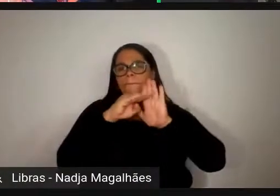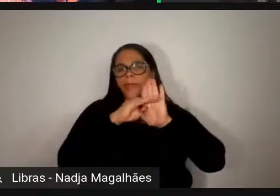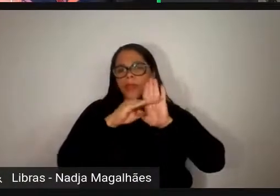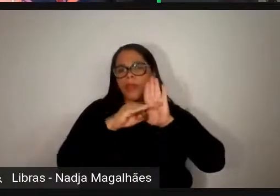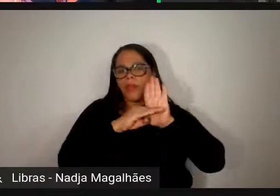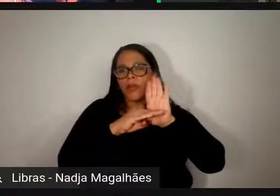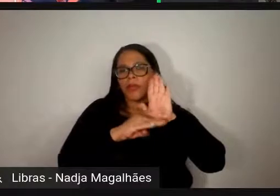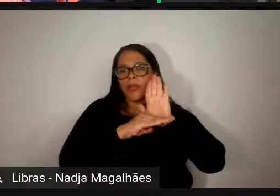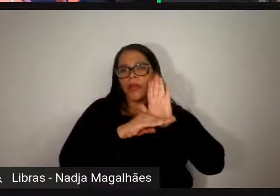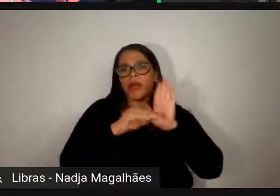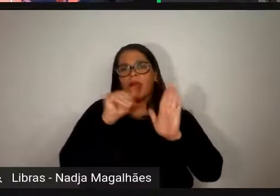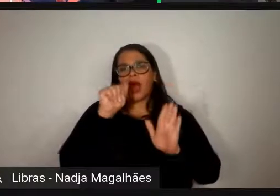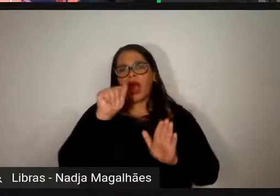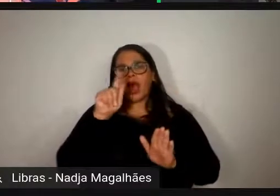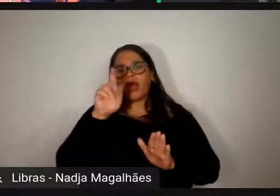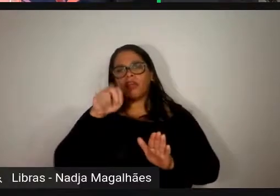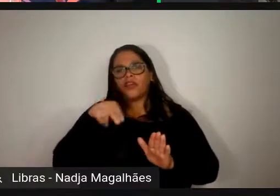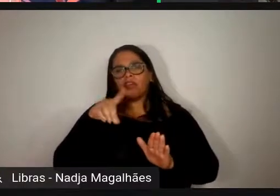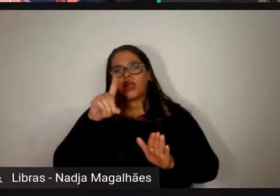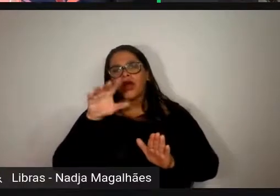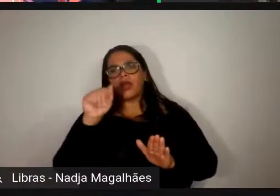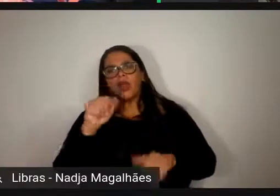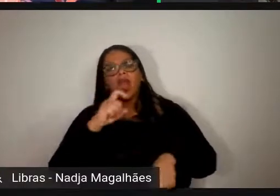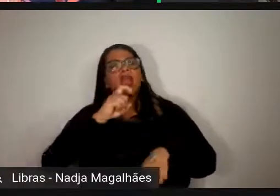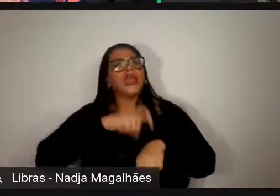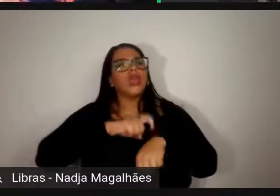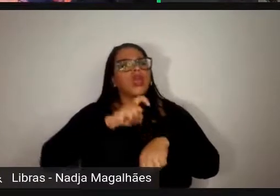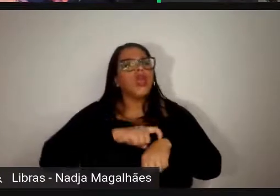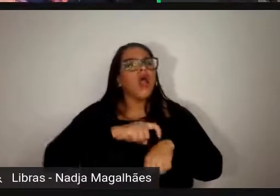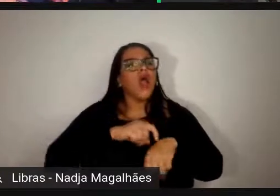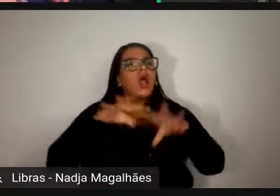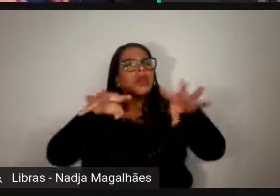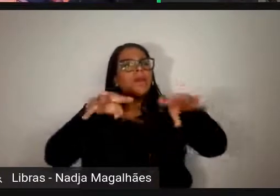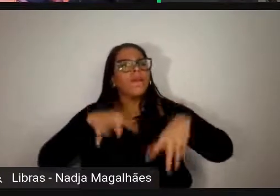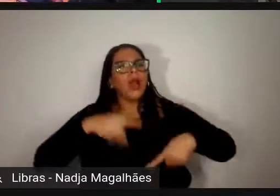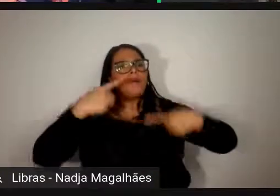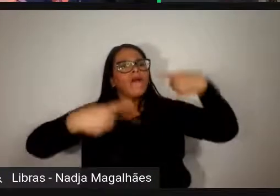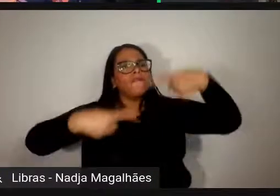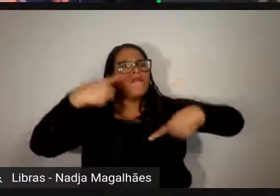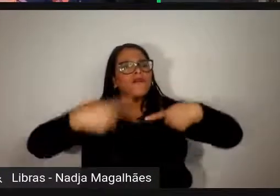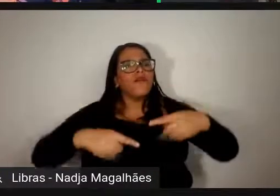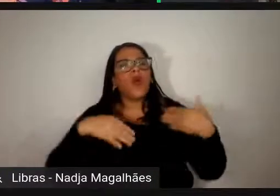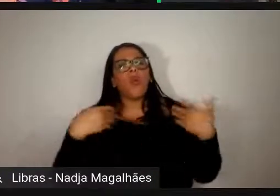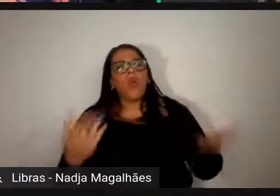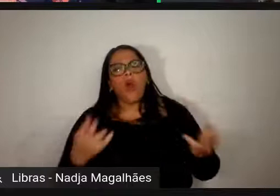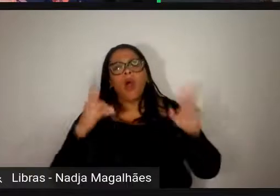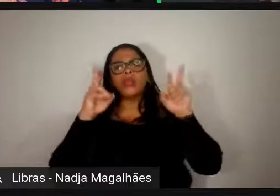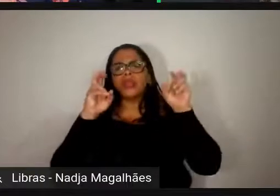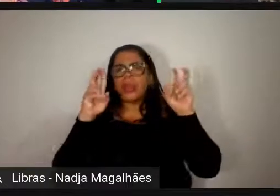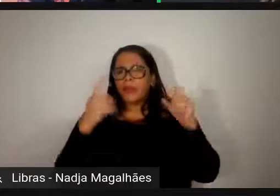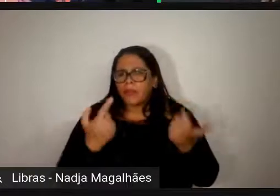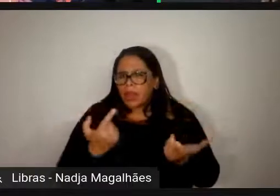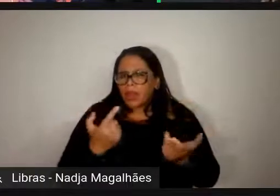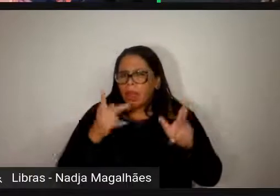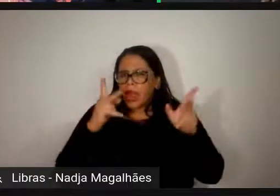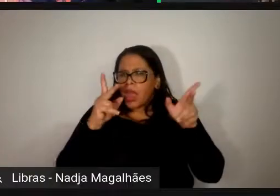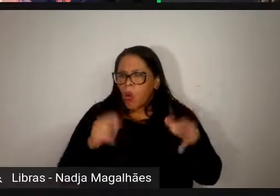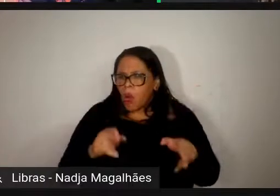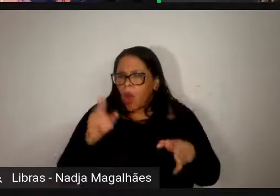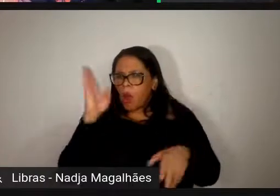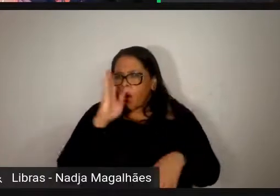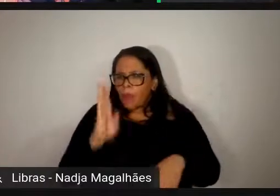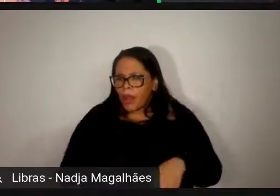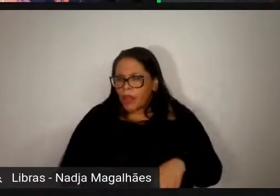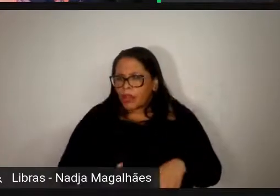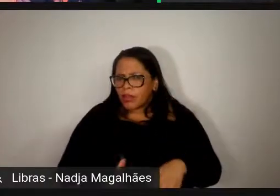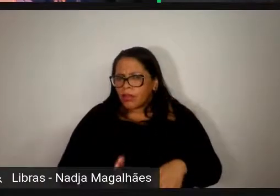né? A agenda, que hora que vai ter sessão, que dia que tem sessão, qual é o assunto. Mas você verificou que não é tão óbvio assim, isso está disponível, né?